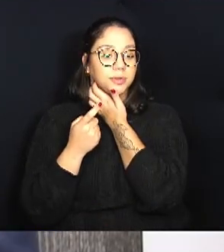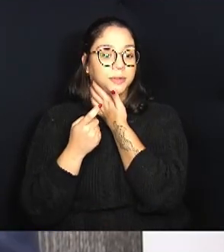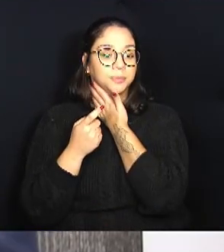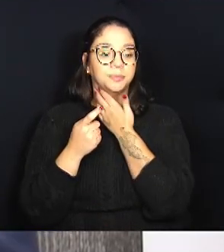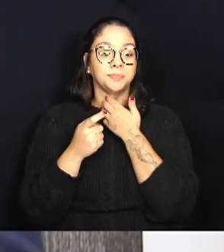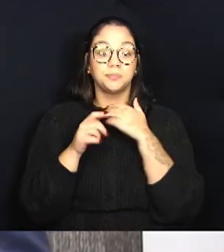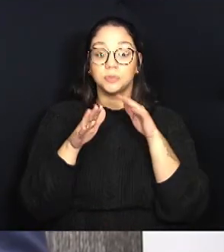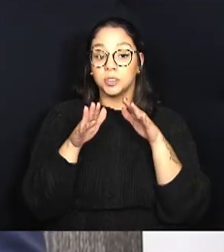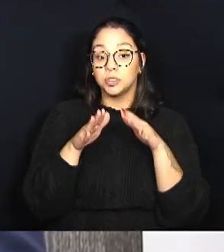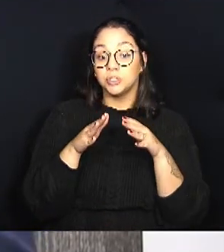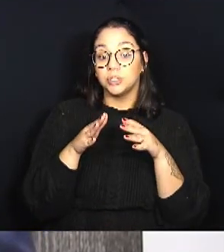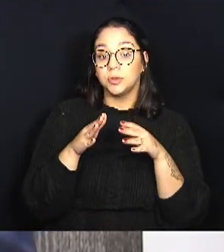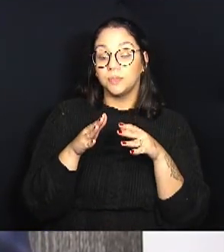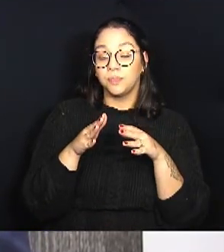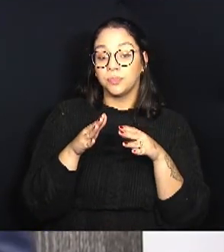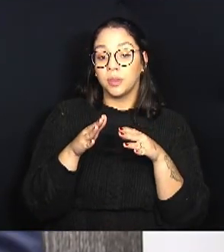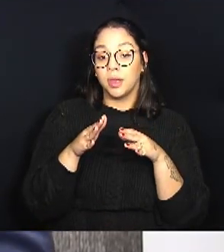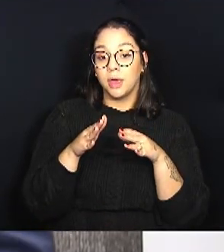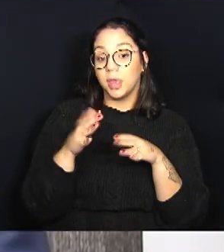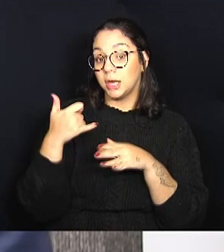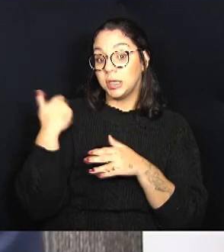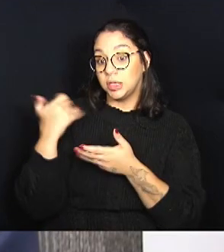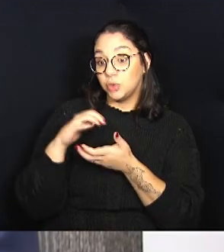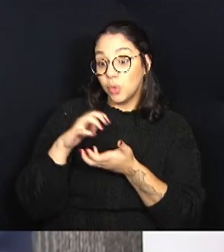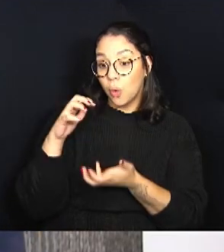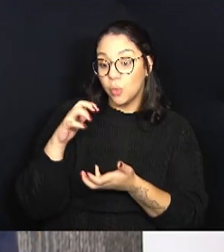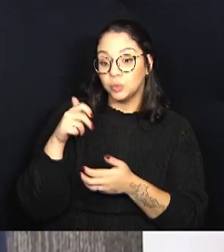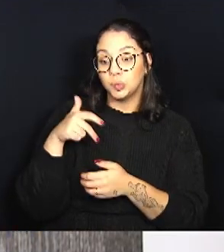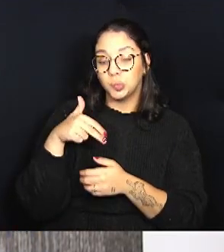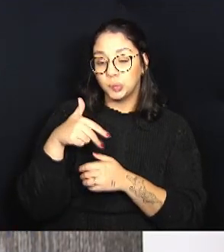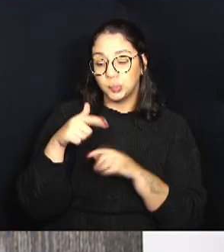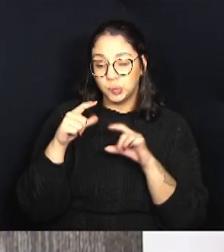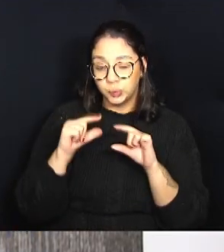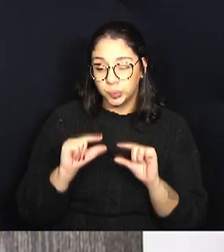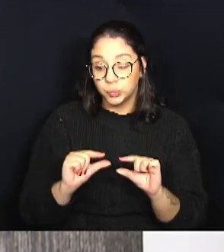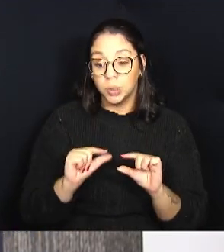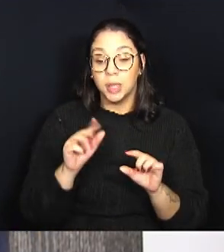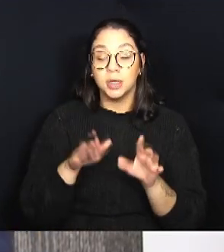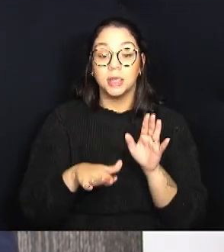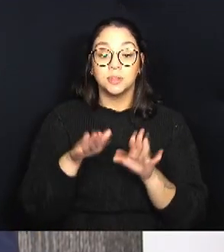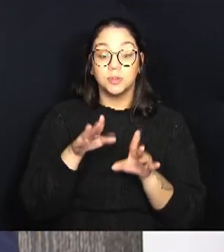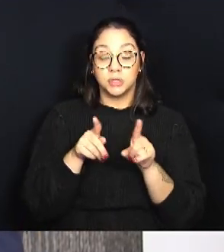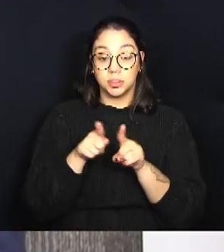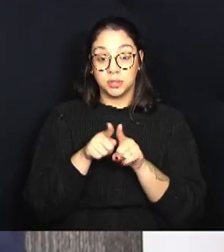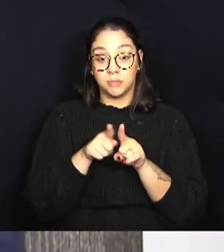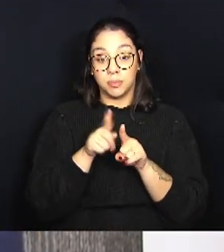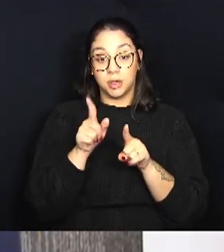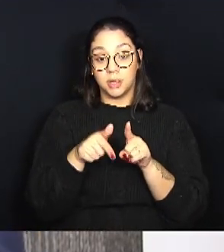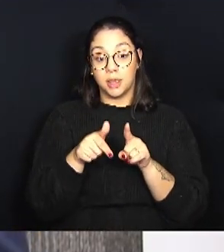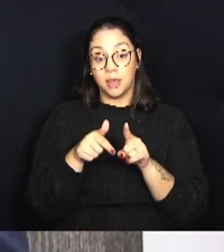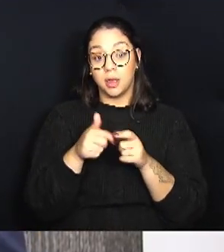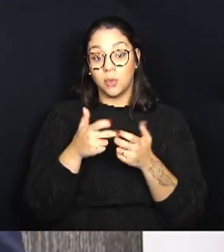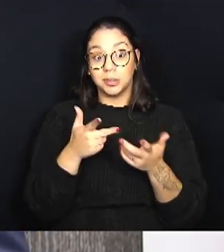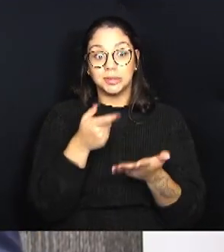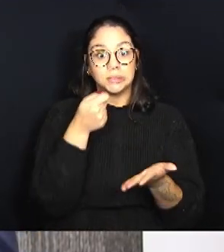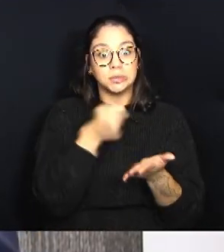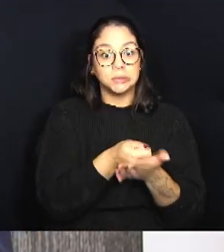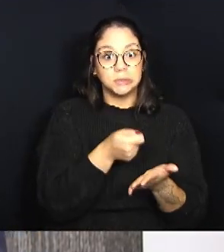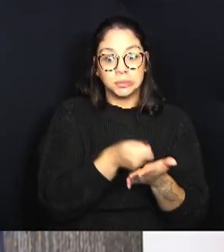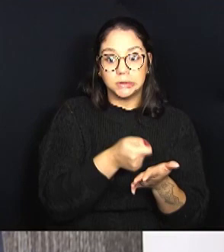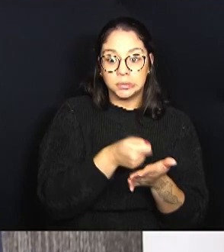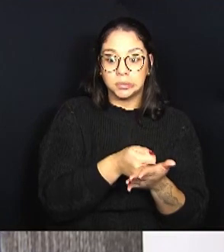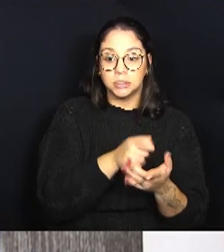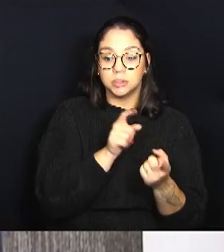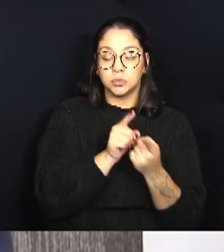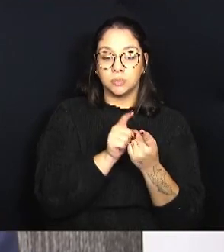idosos, daquelas pessoas com mobilidade reduzida. E mais do que isso também, muitas vezes você acaba, entre aspas, obrigando as clínicas